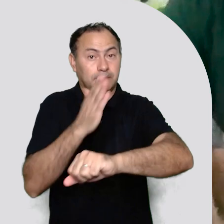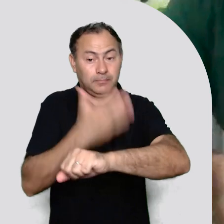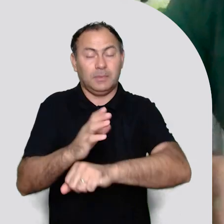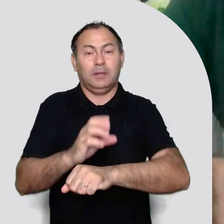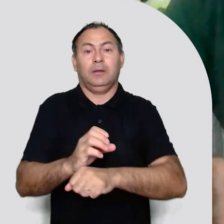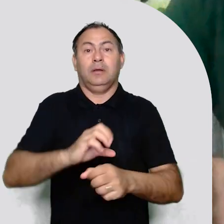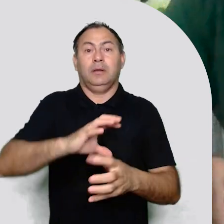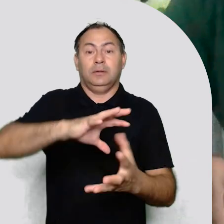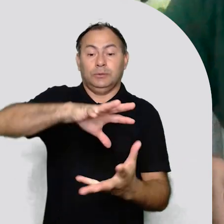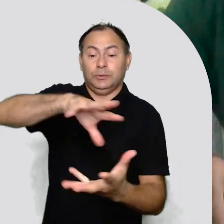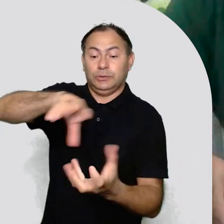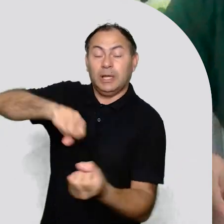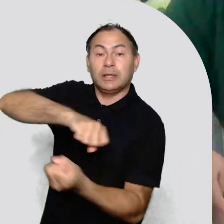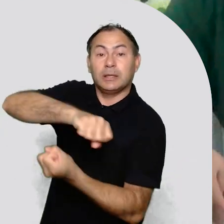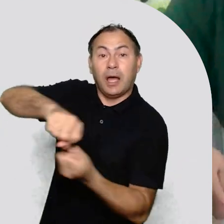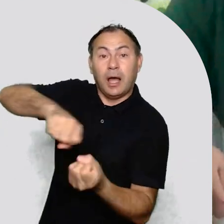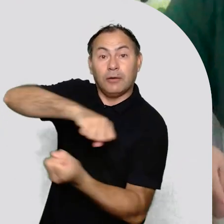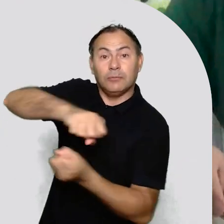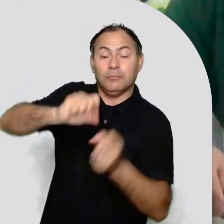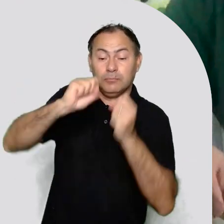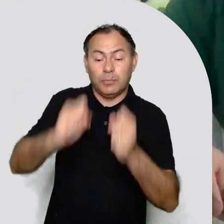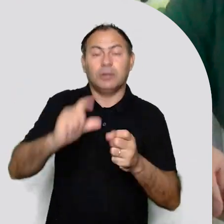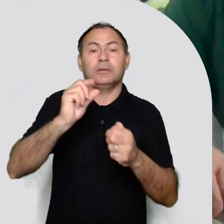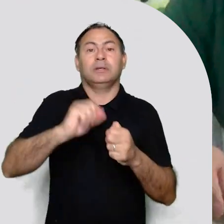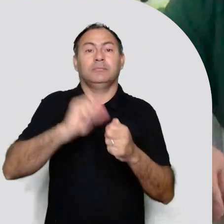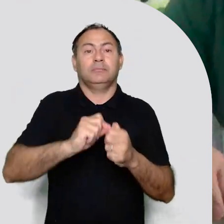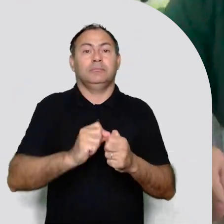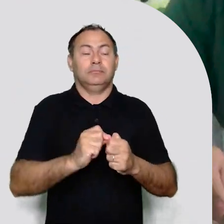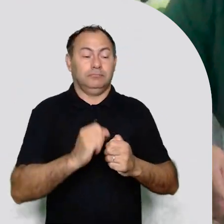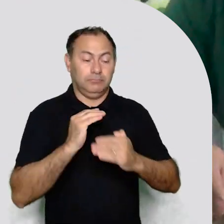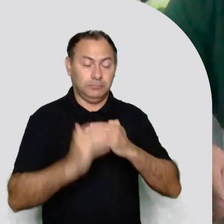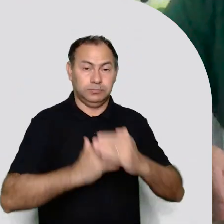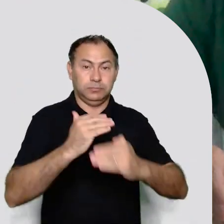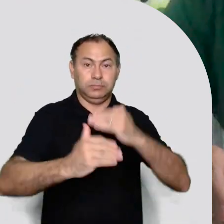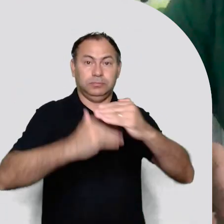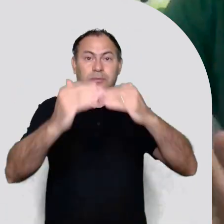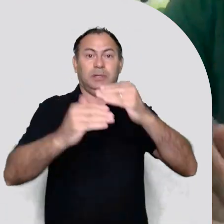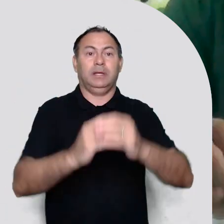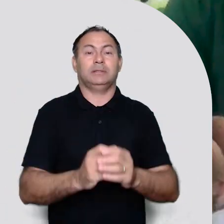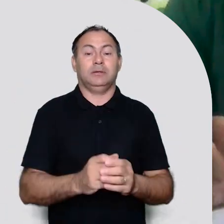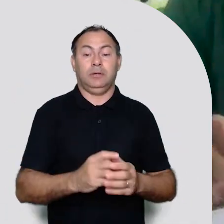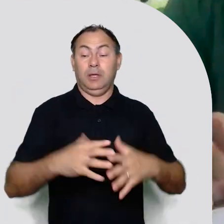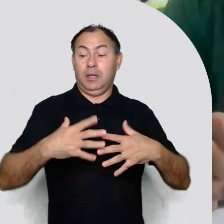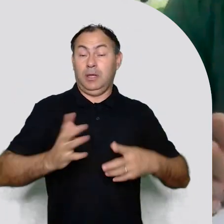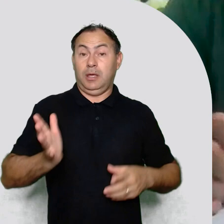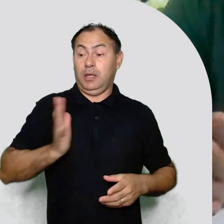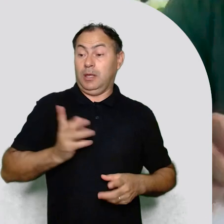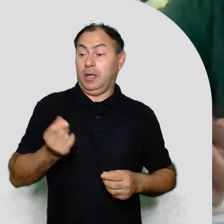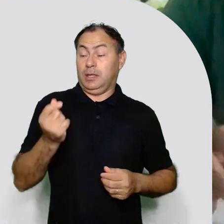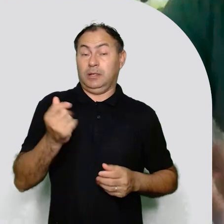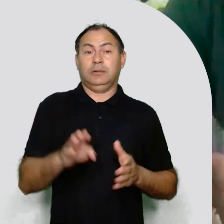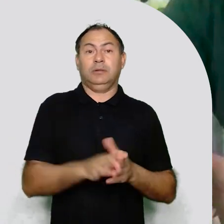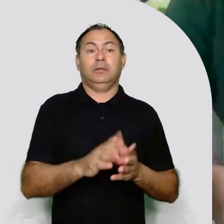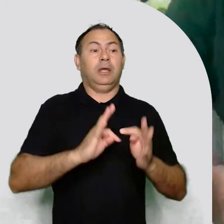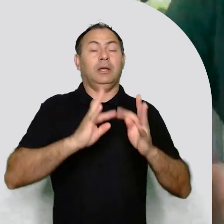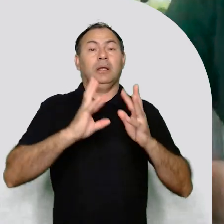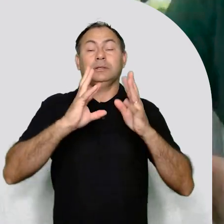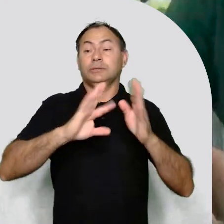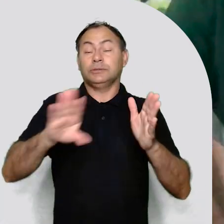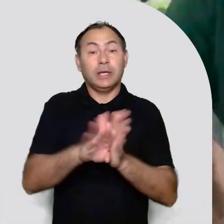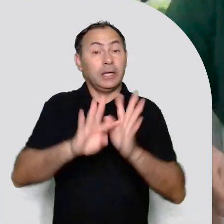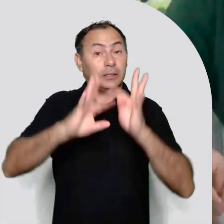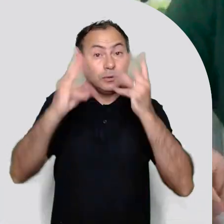práticas sustentáveis para que a gente possa fazer com que este progresso, essa riqueza, ela chegue a todas